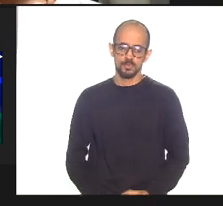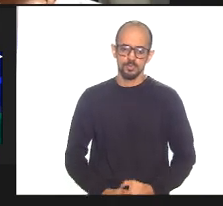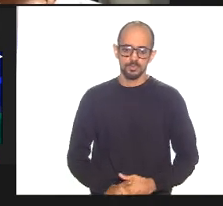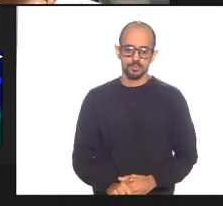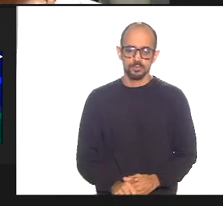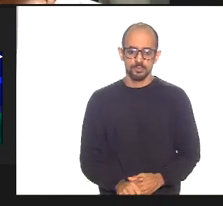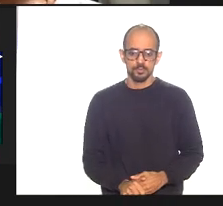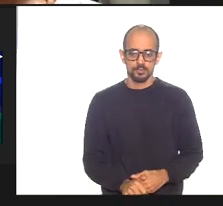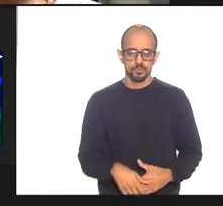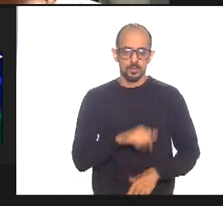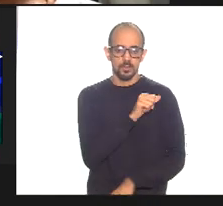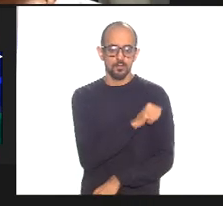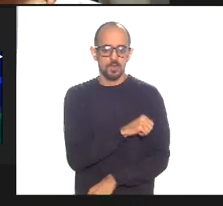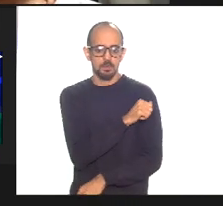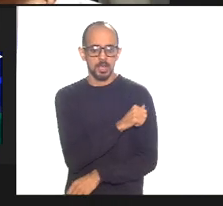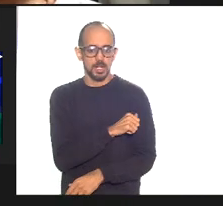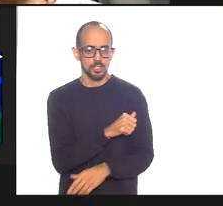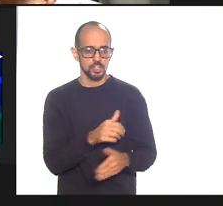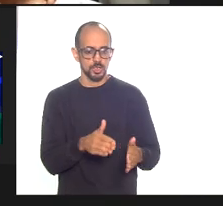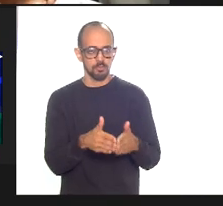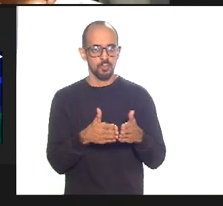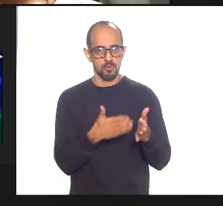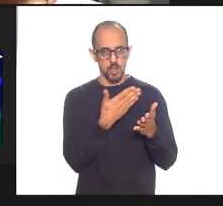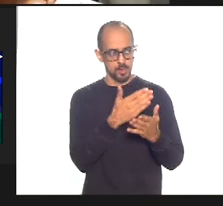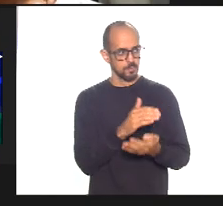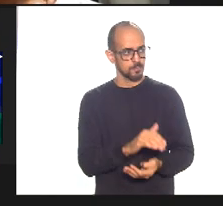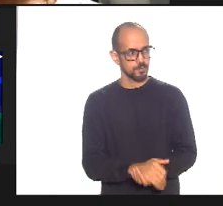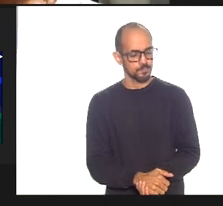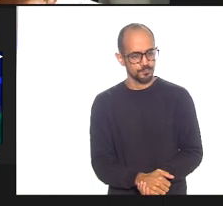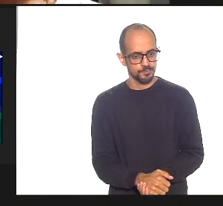a deputada enfermeira Rejane por favor